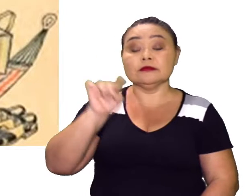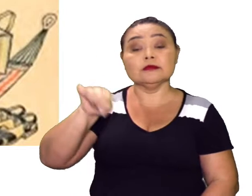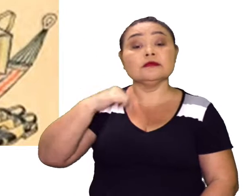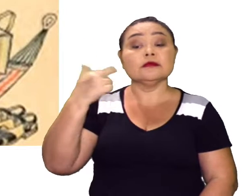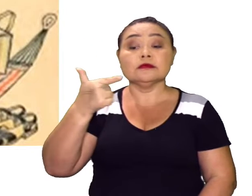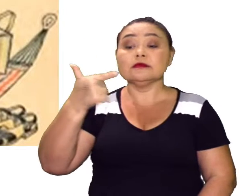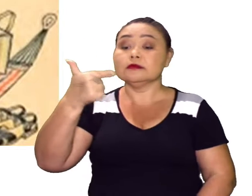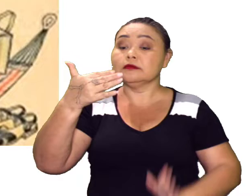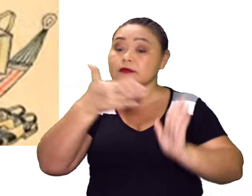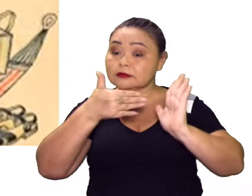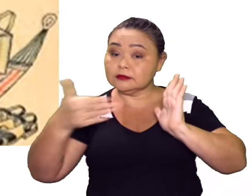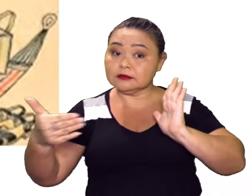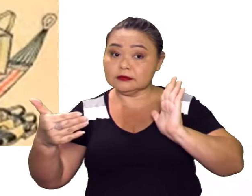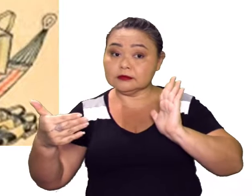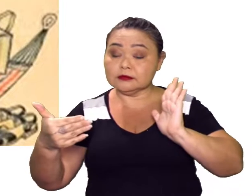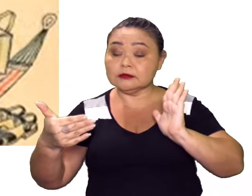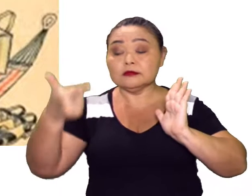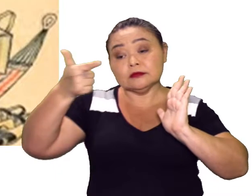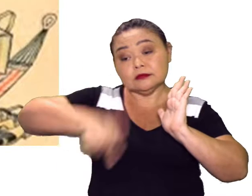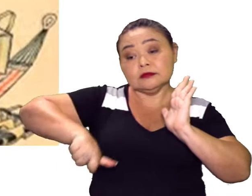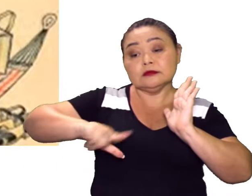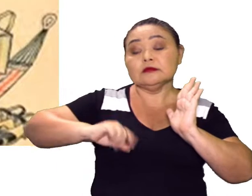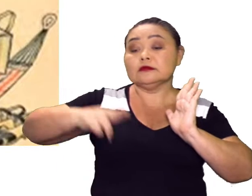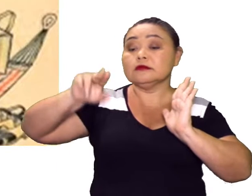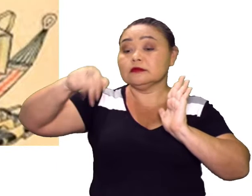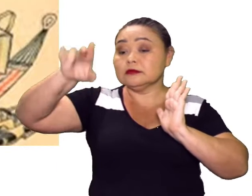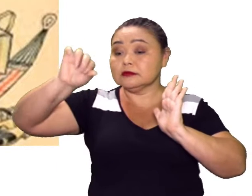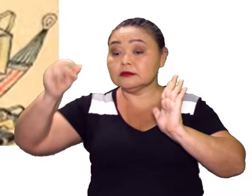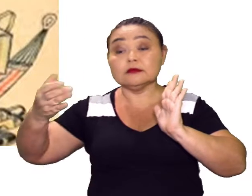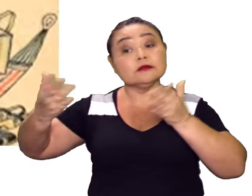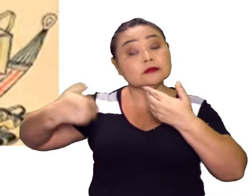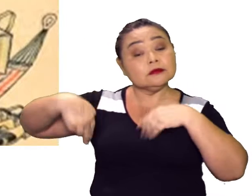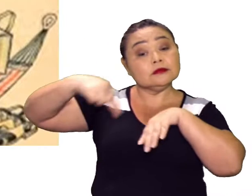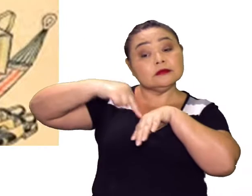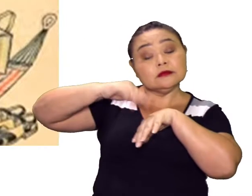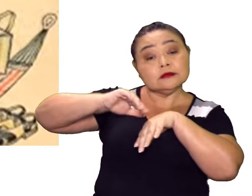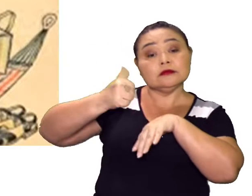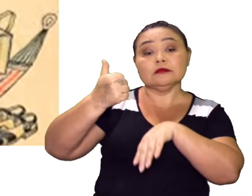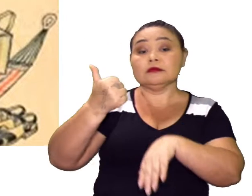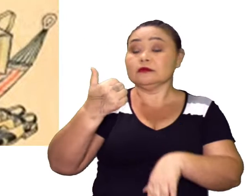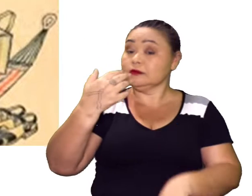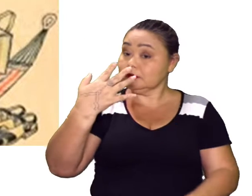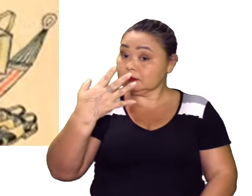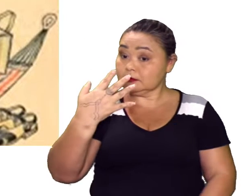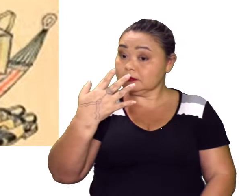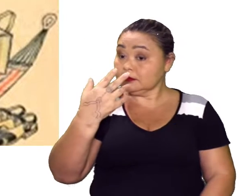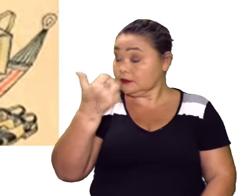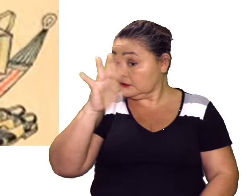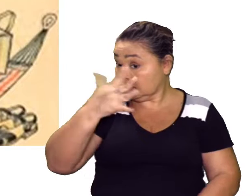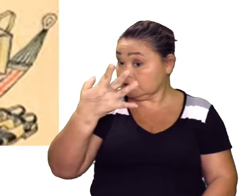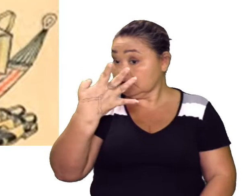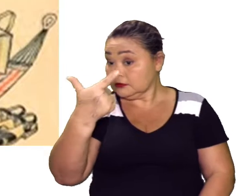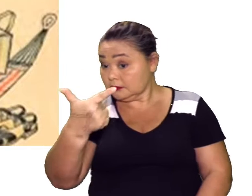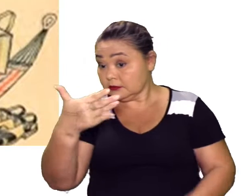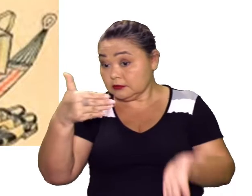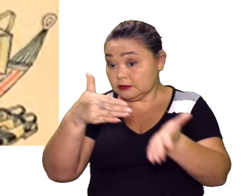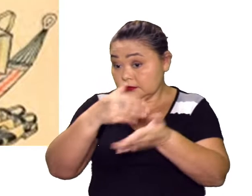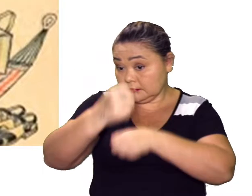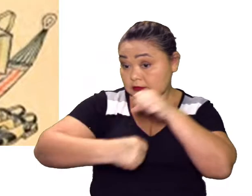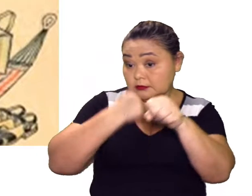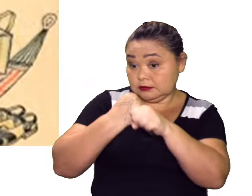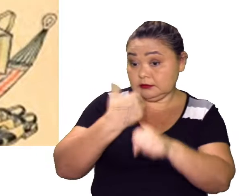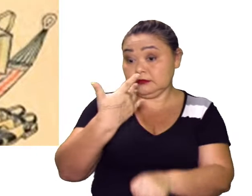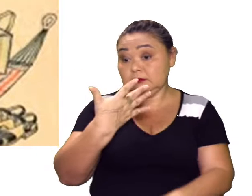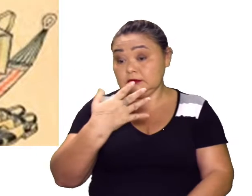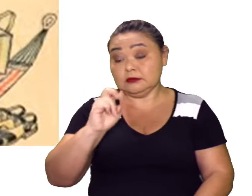foi o segundo ciclo da borracha, onde novamente os nordestinos vieram para cá, entre 42 e 45, e agora ele não é mais